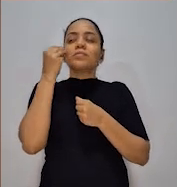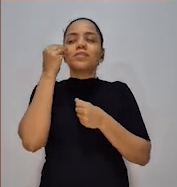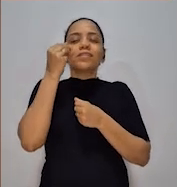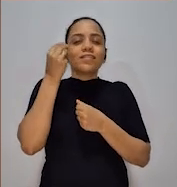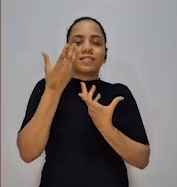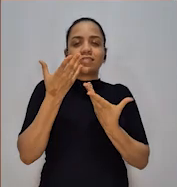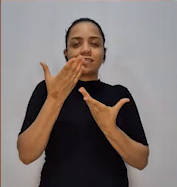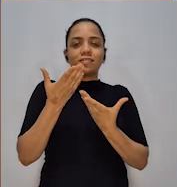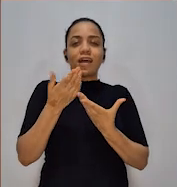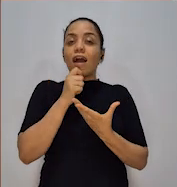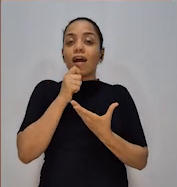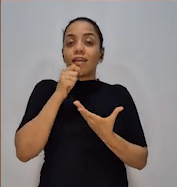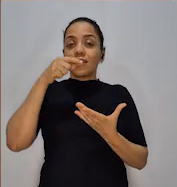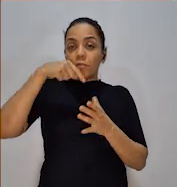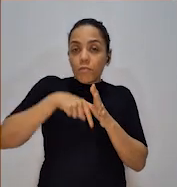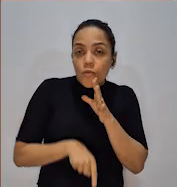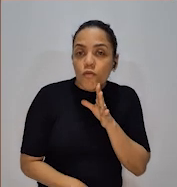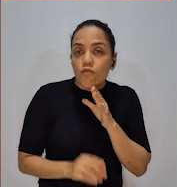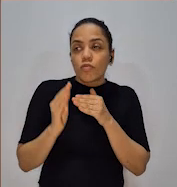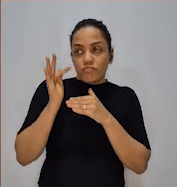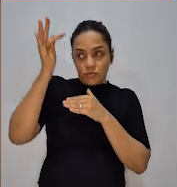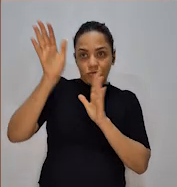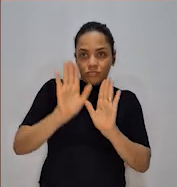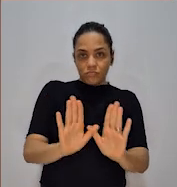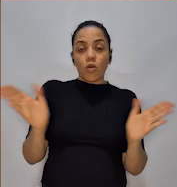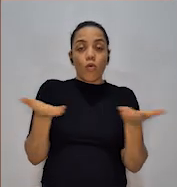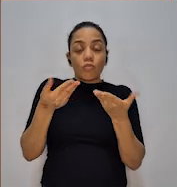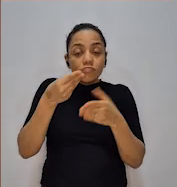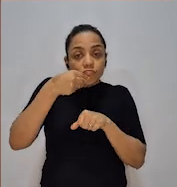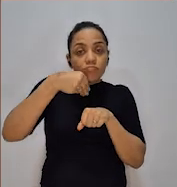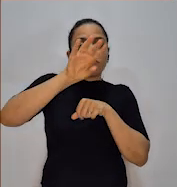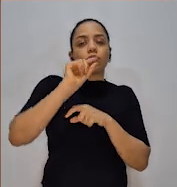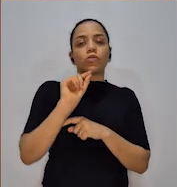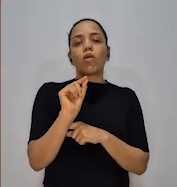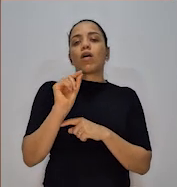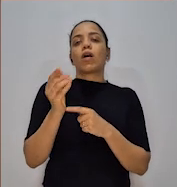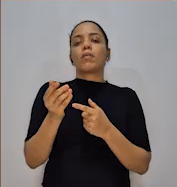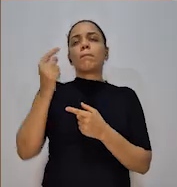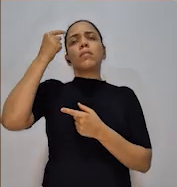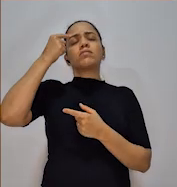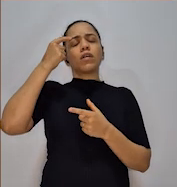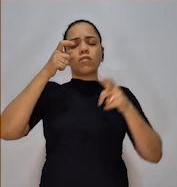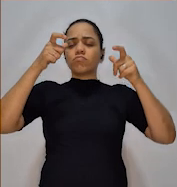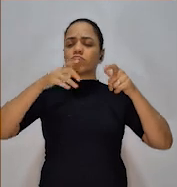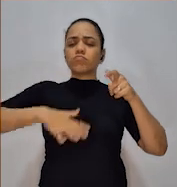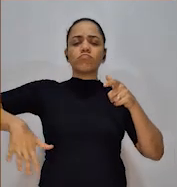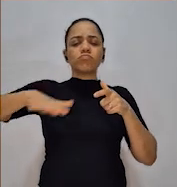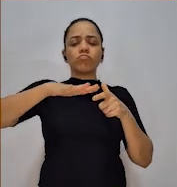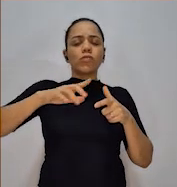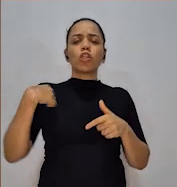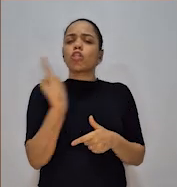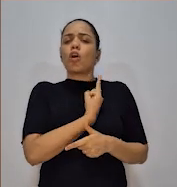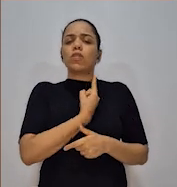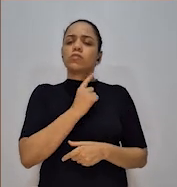num aprofundado mesmo desse tema mais à frente, mas hoje a gente vai trazer um pouco onde nós estamos, né, na temática de estratégia